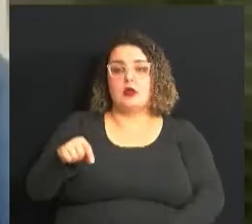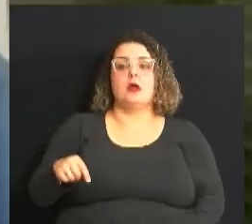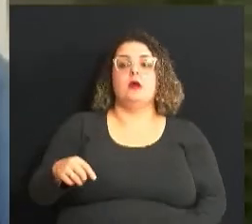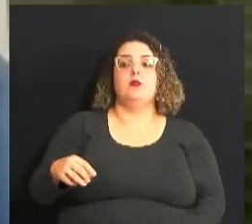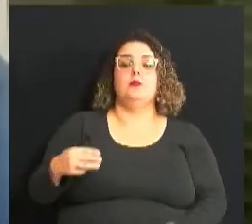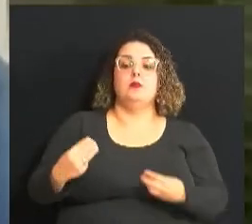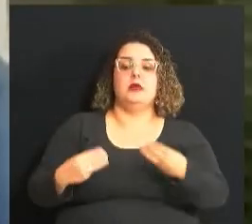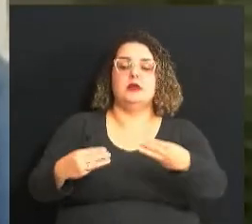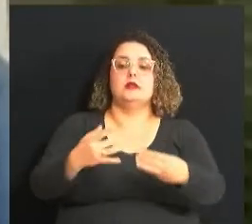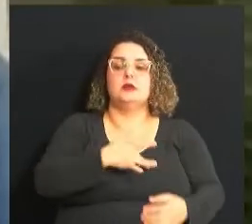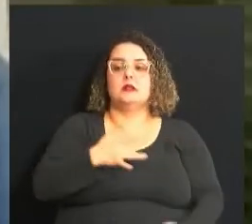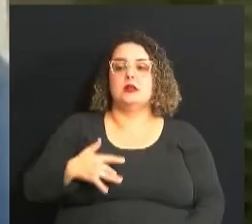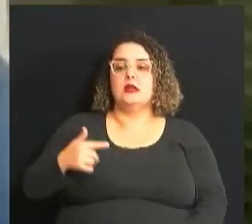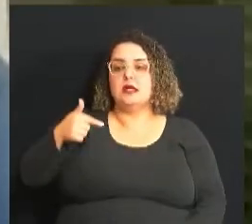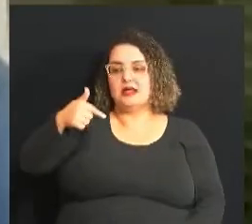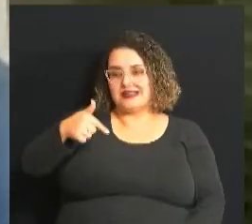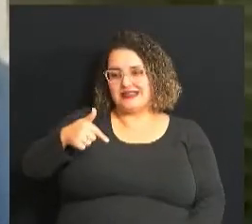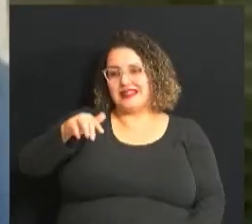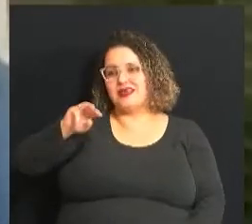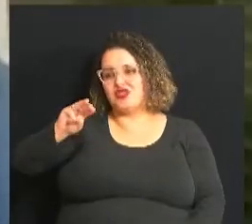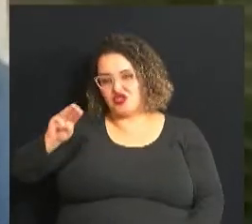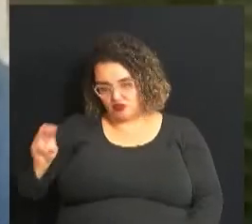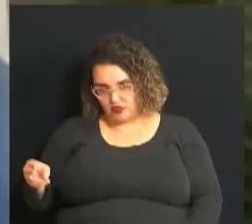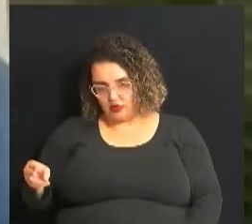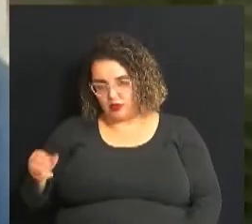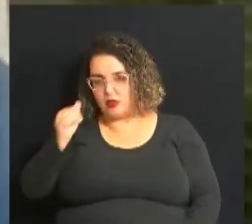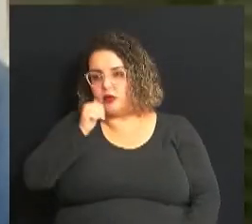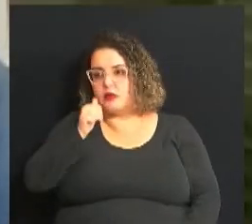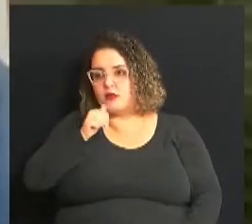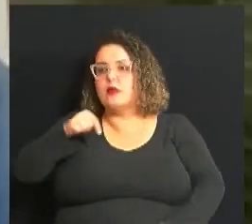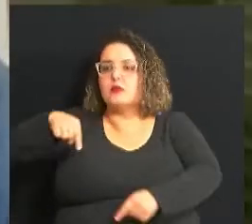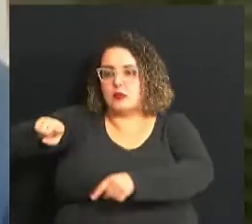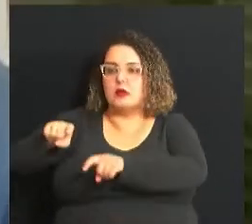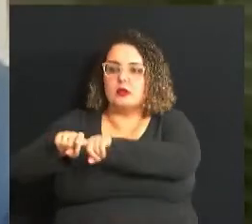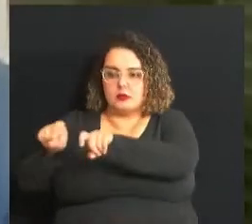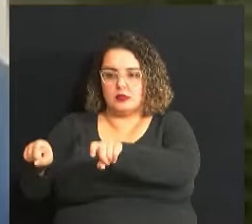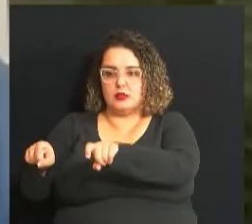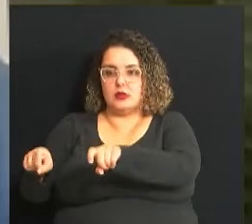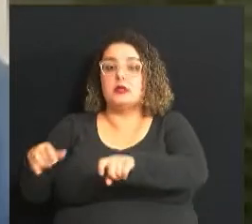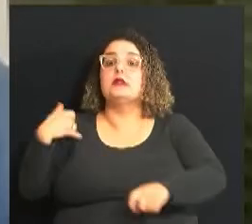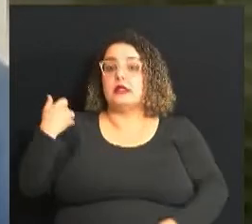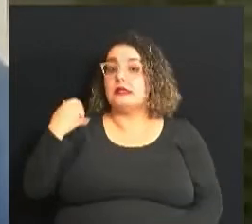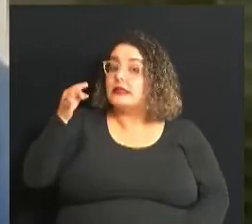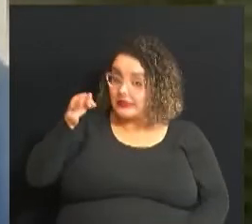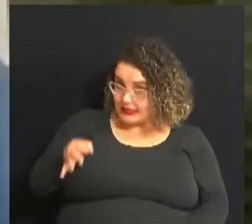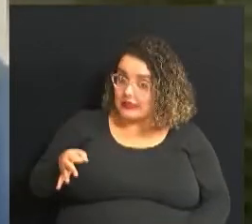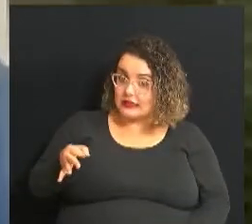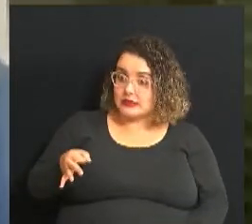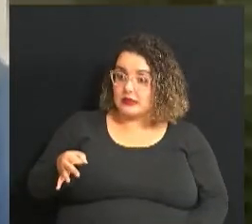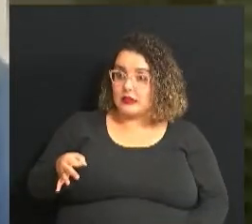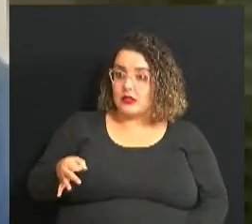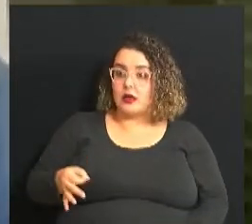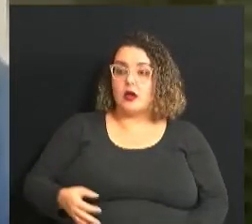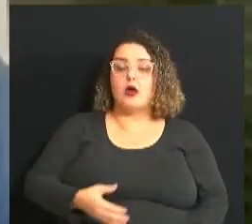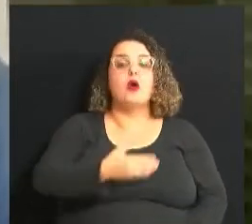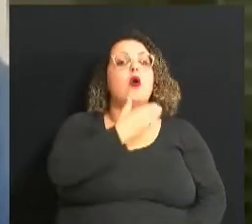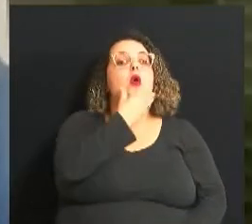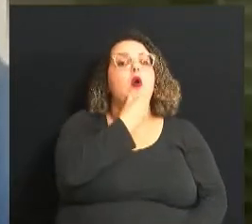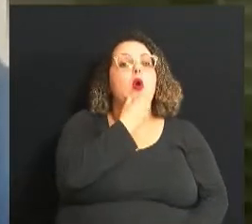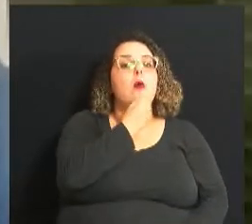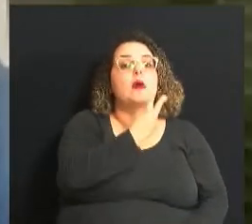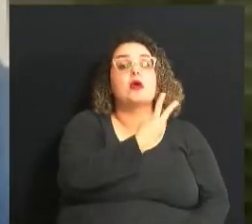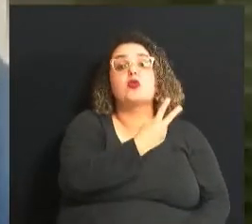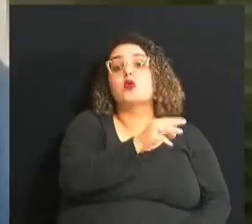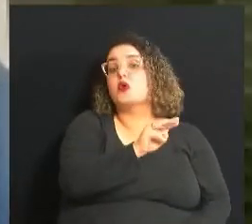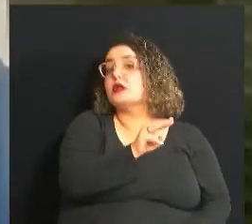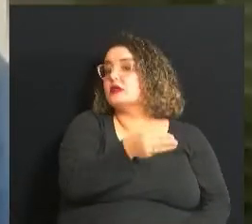7 milhões de mulheres foram ao ginecologista, em idade que deveriam ir. homem, 2 milhões de homens foram ao